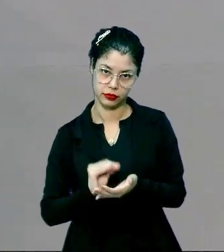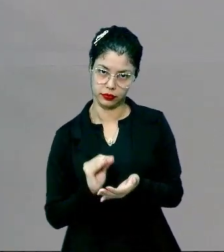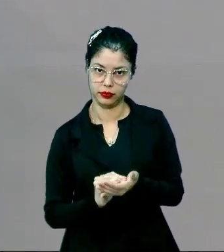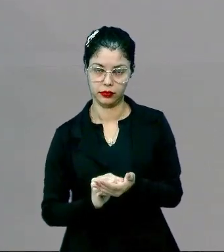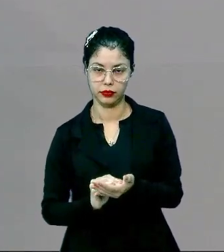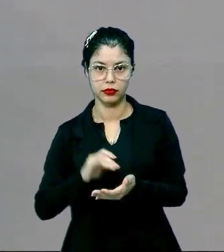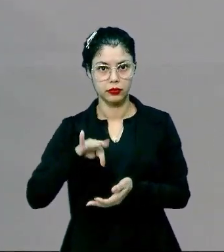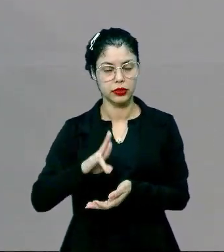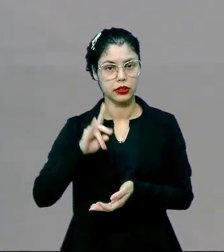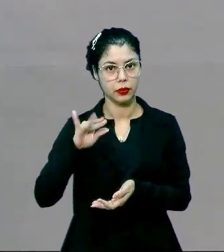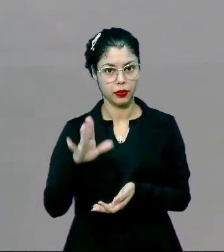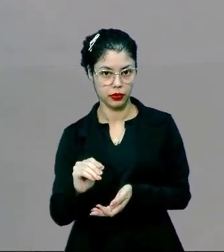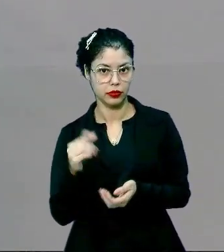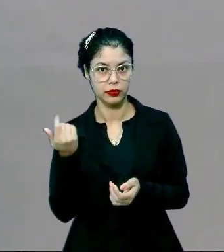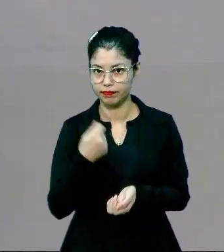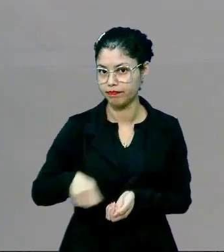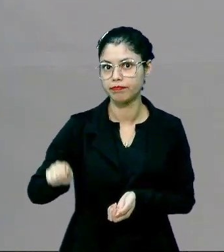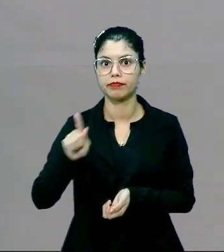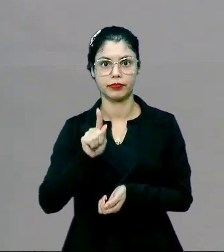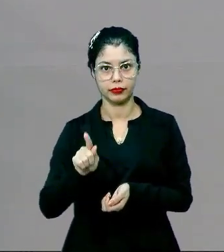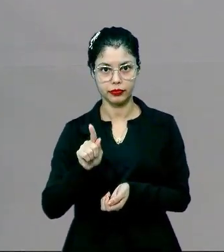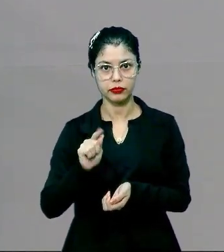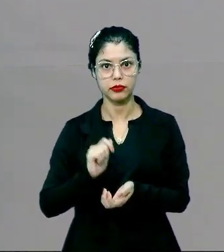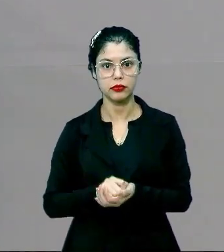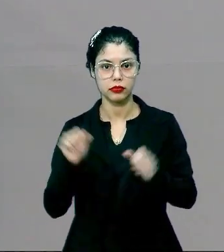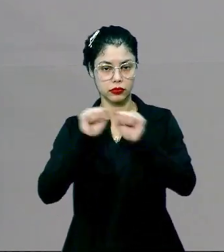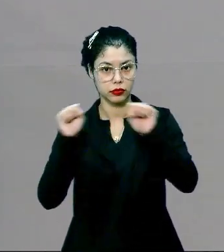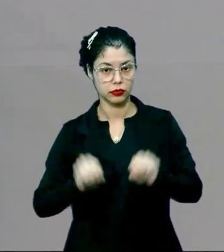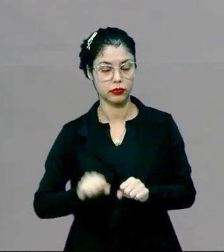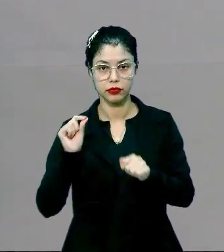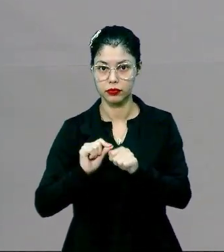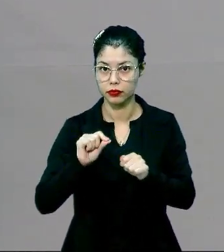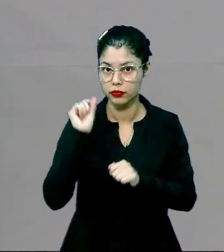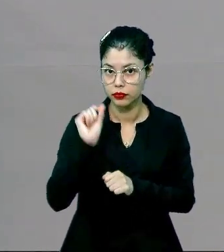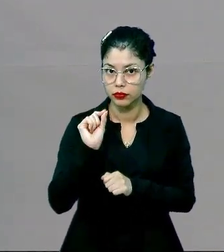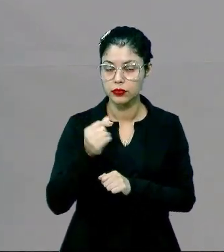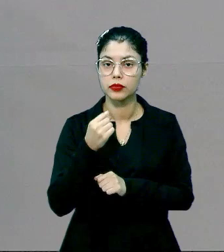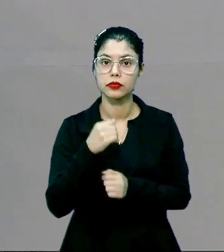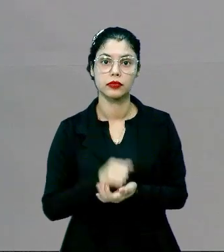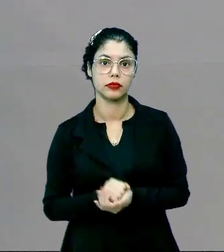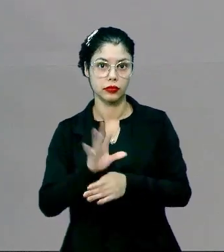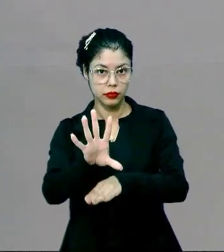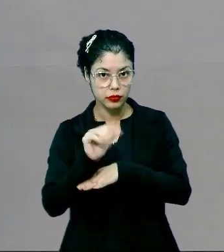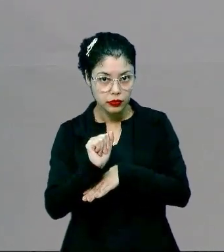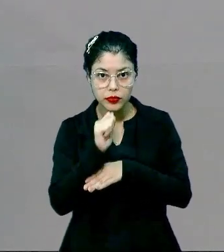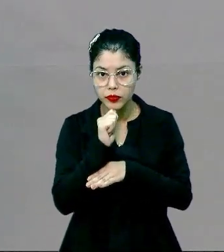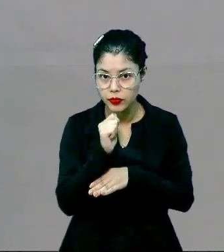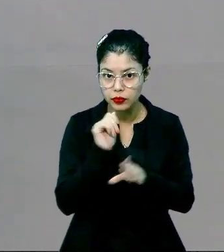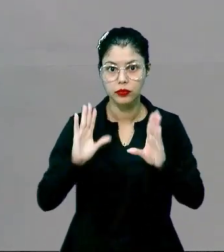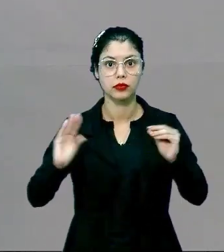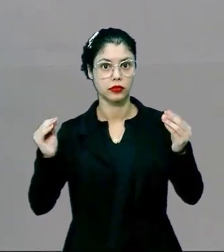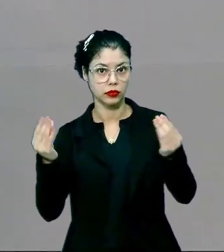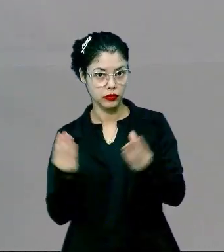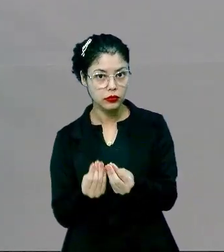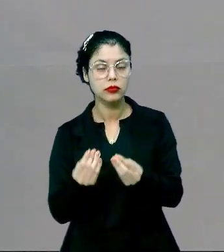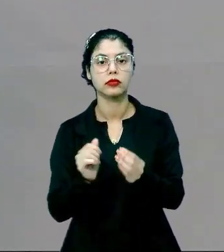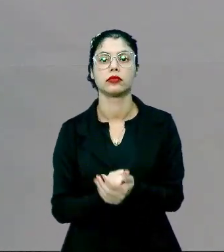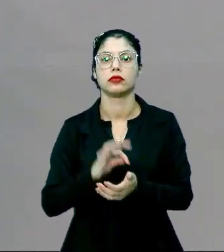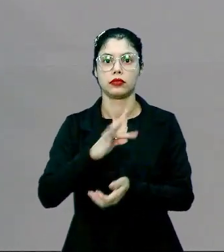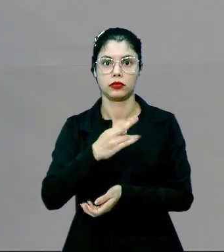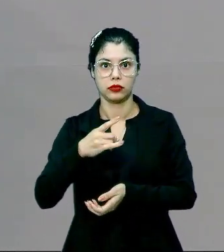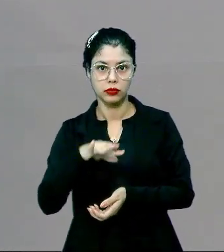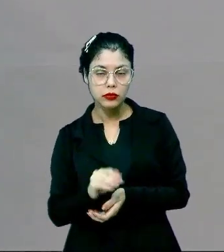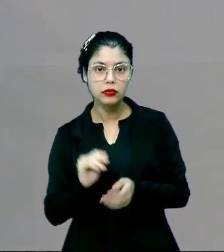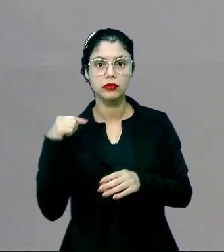né, metabólicos que o nosso corpo não precisa. Então, o sistema urinário faz o quê? Ele pega essas substâncias que é tóxico